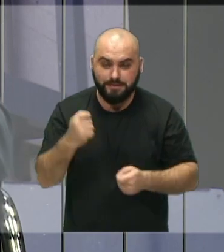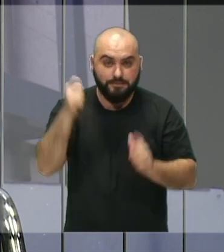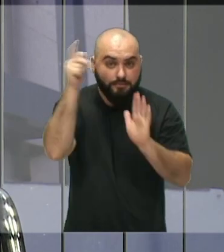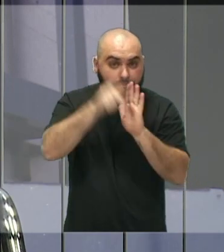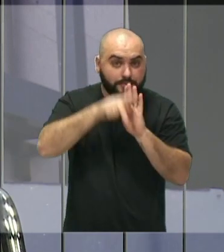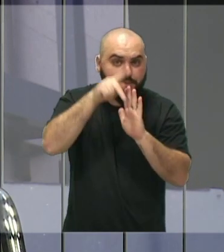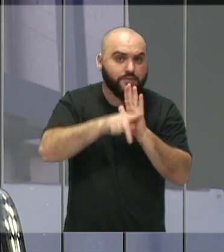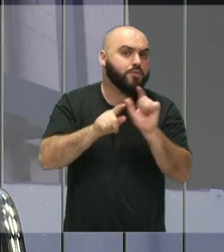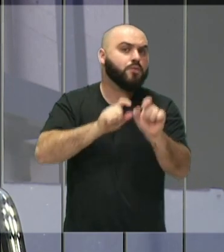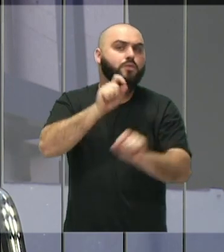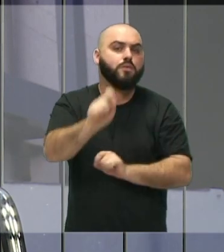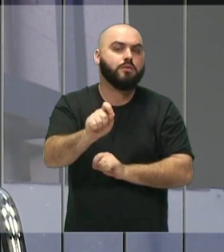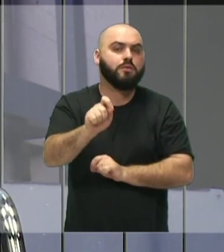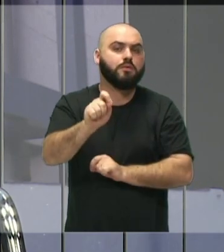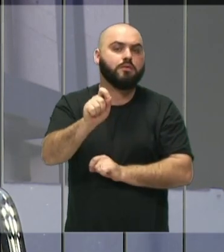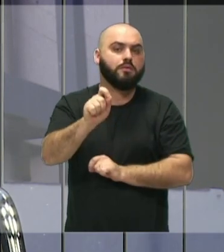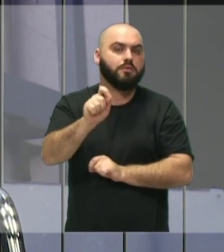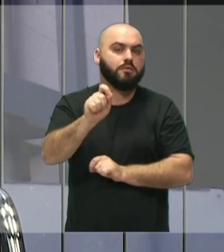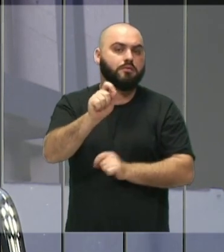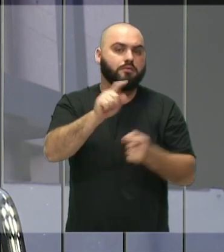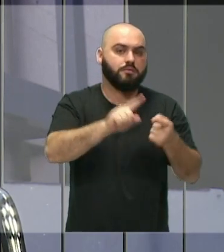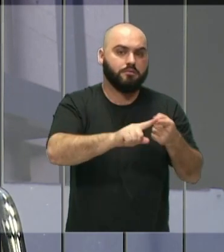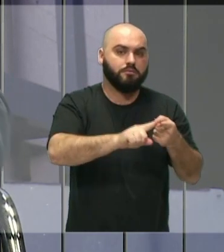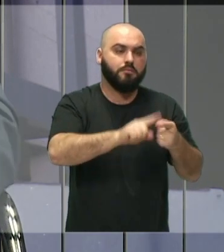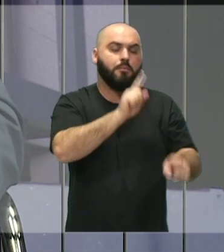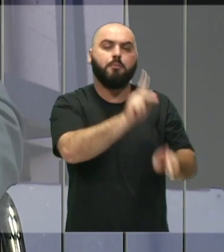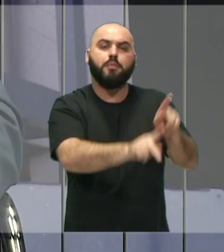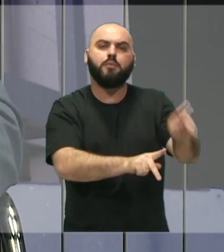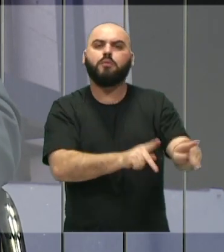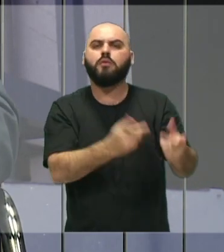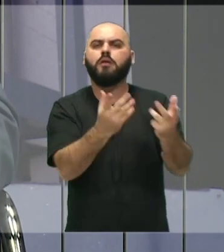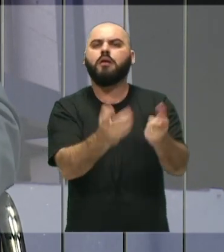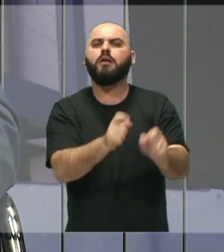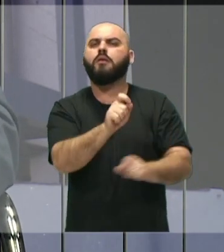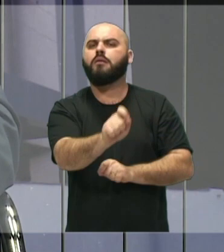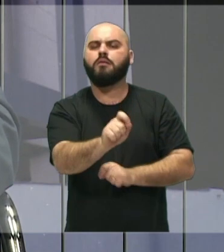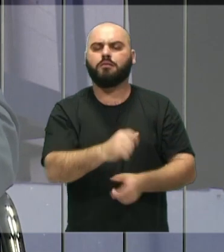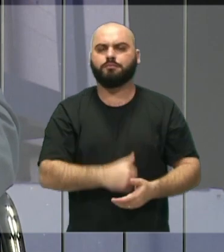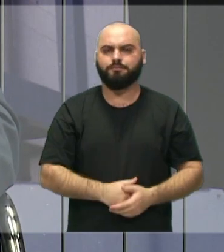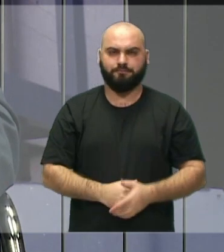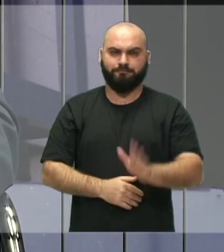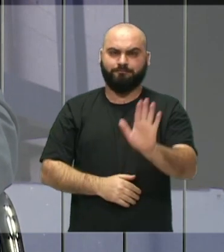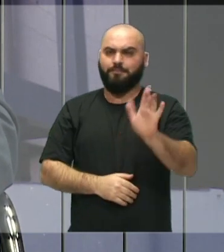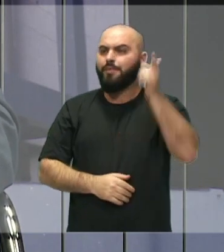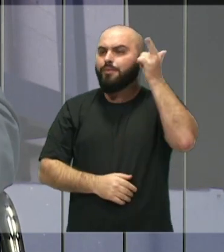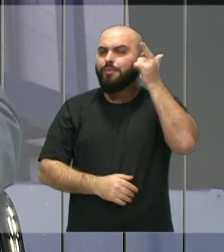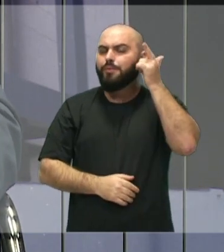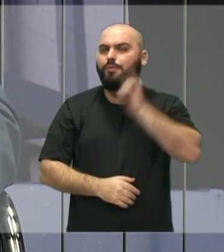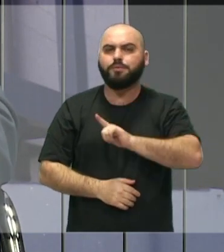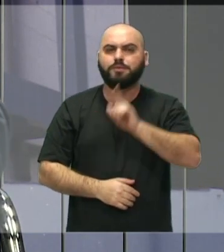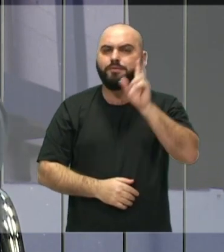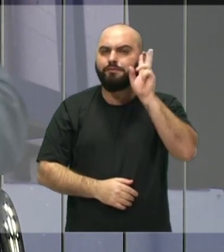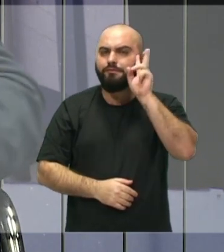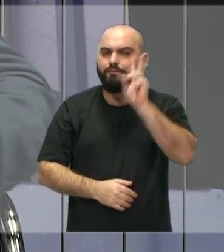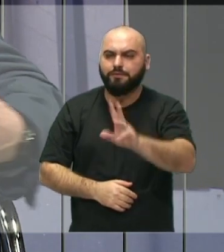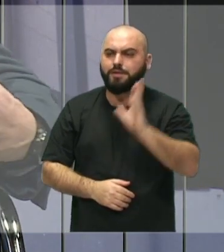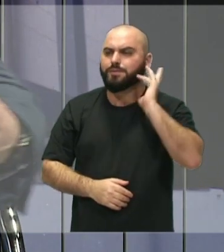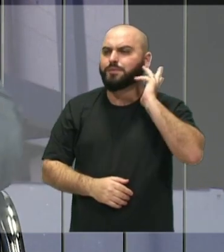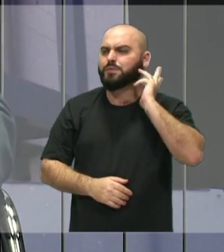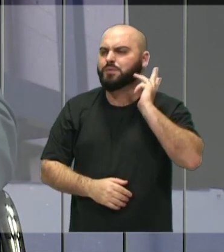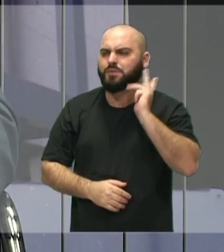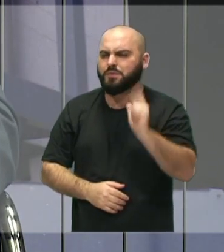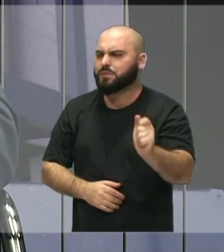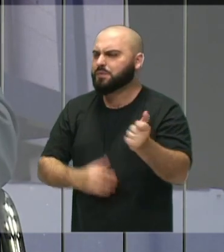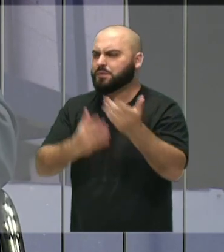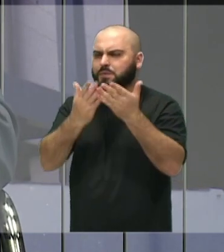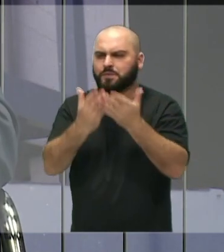projeto público para o esporte. O que a gente quer? A gente não consegue abraçar todas as